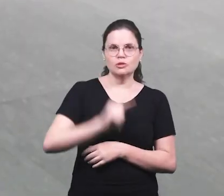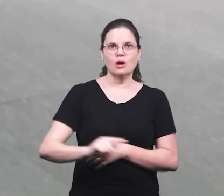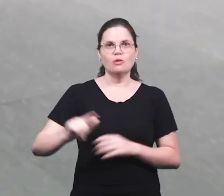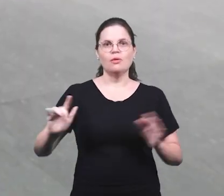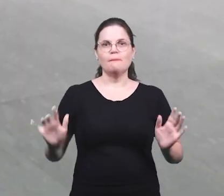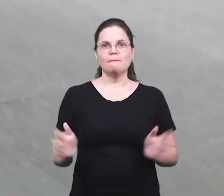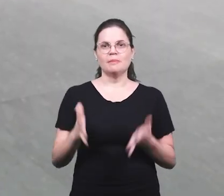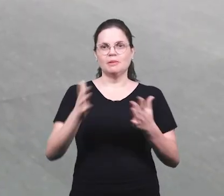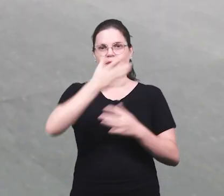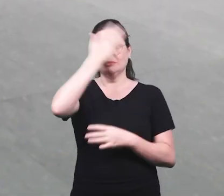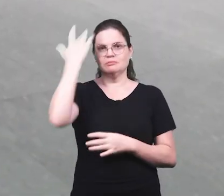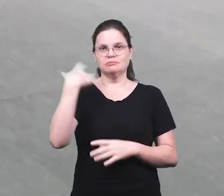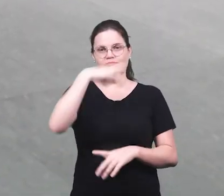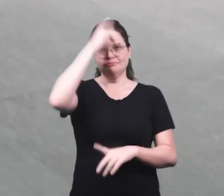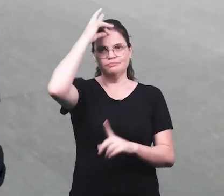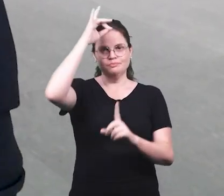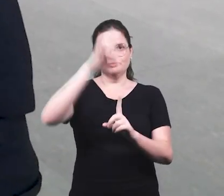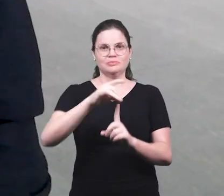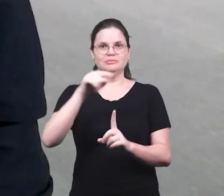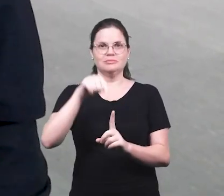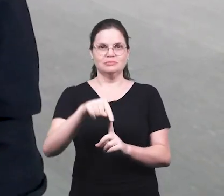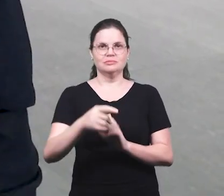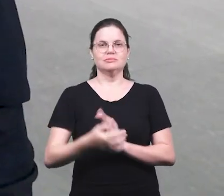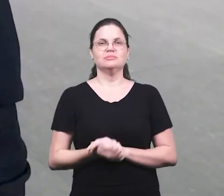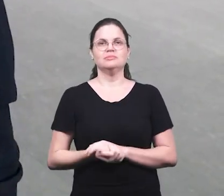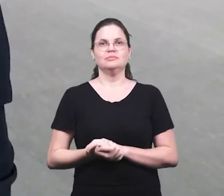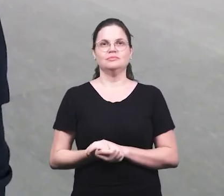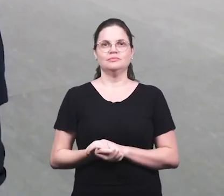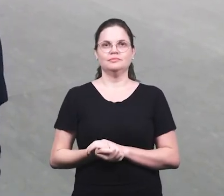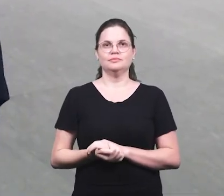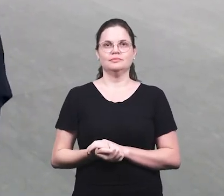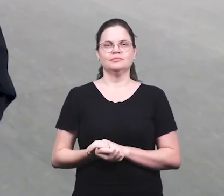o Pentecostes. Lembra lá em